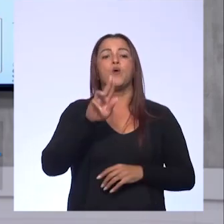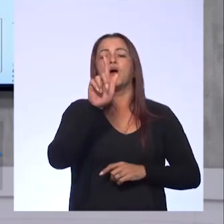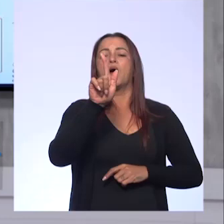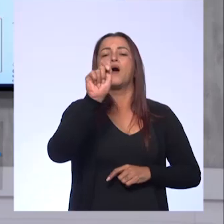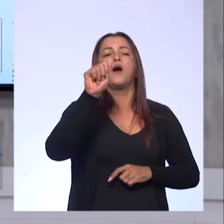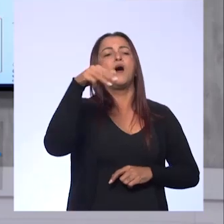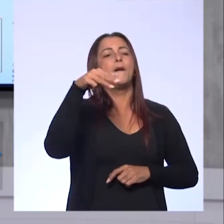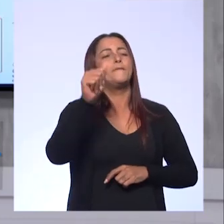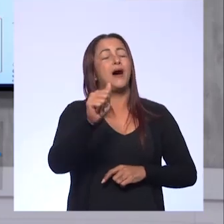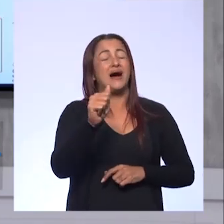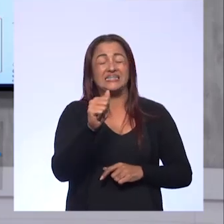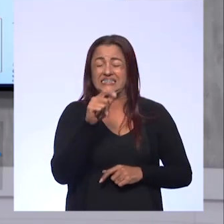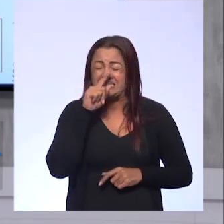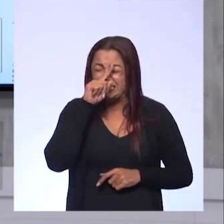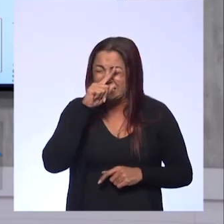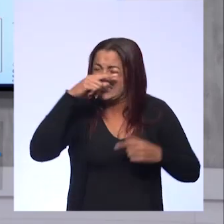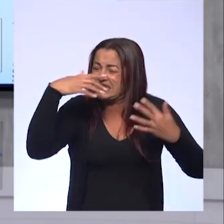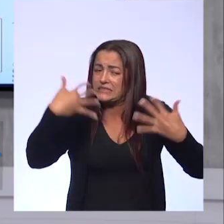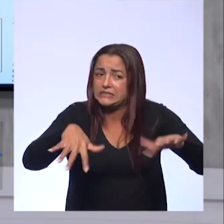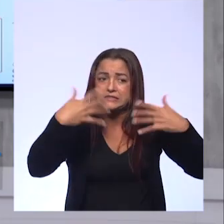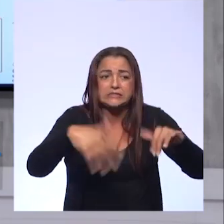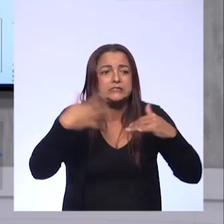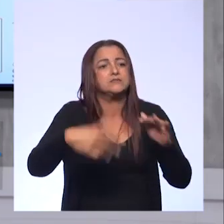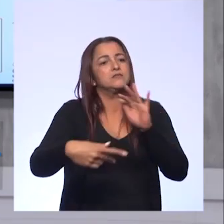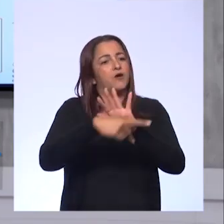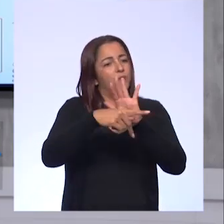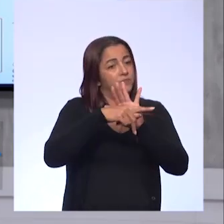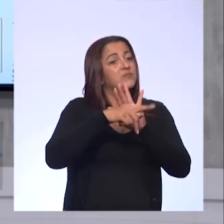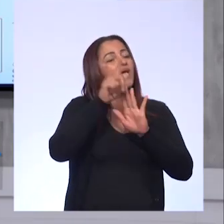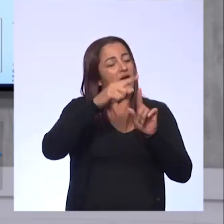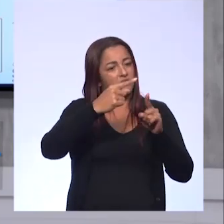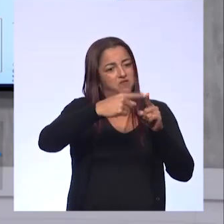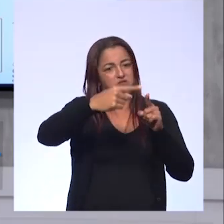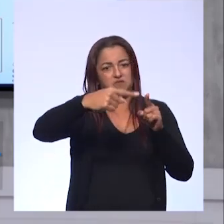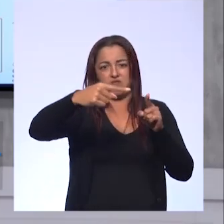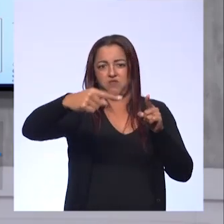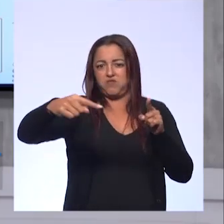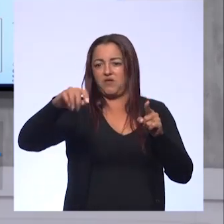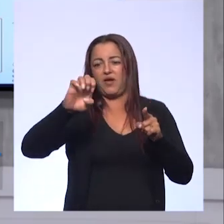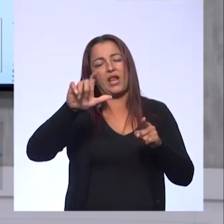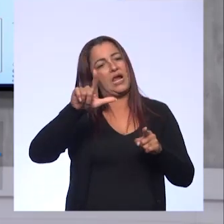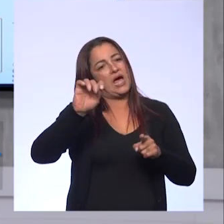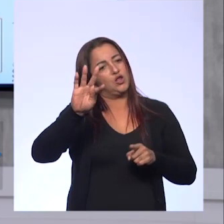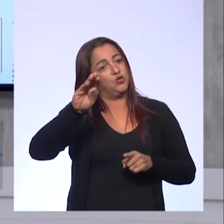Ray Gamma que é uma radiação perigosíssima é uma onda eletromagnética é